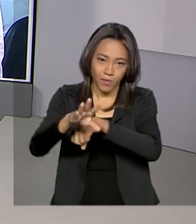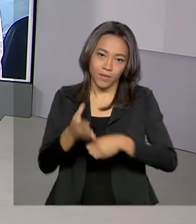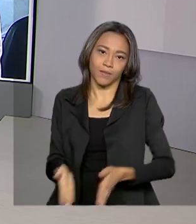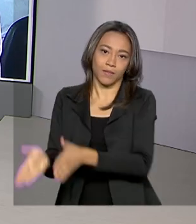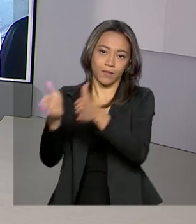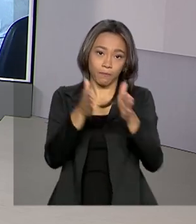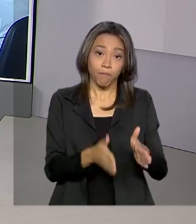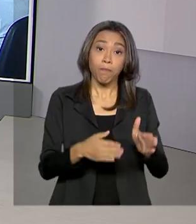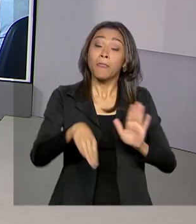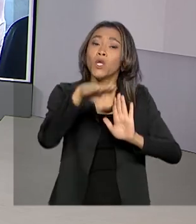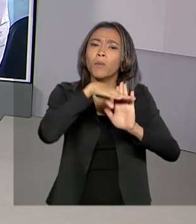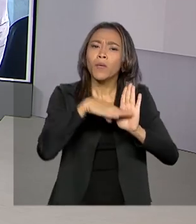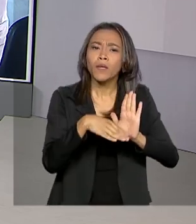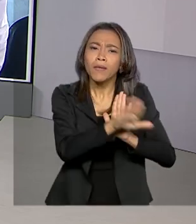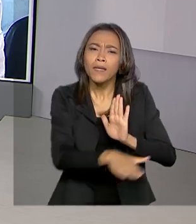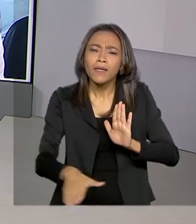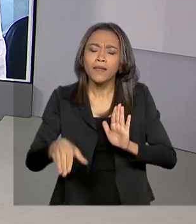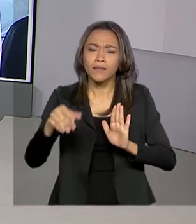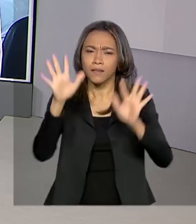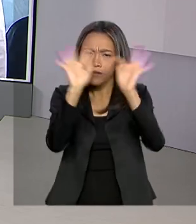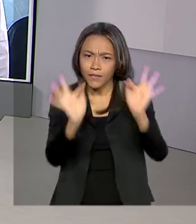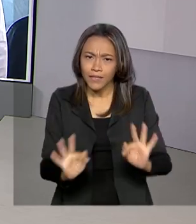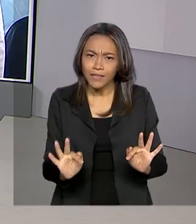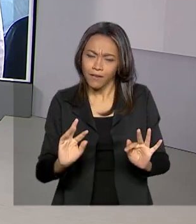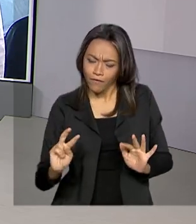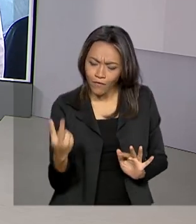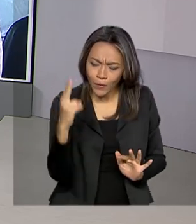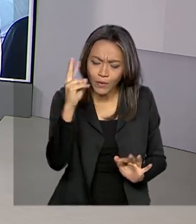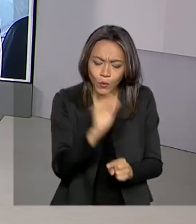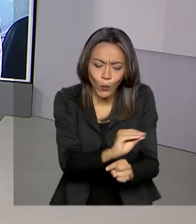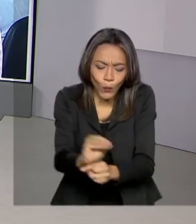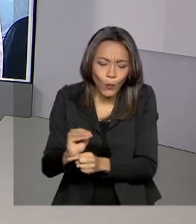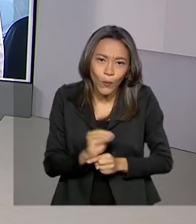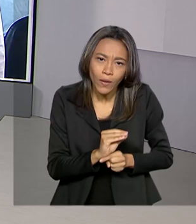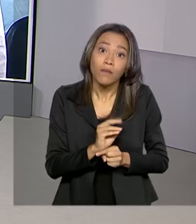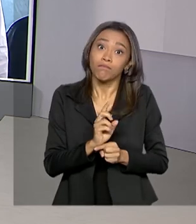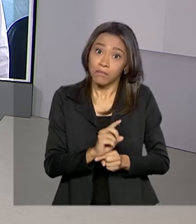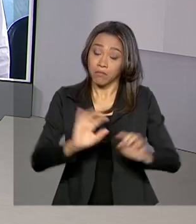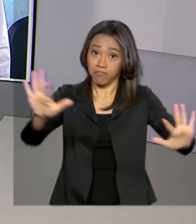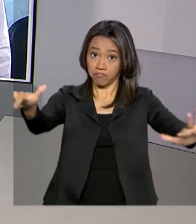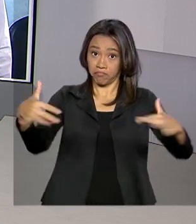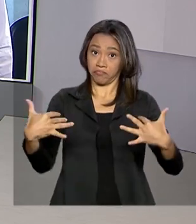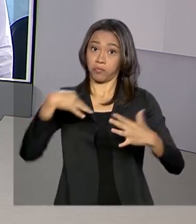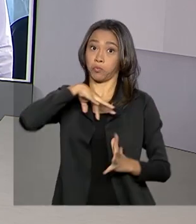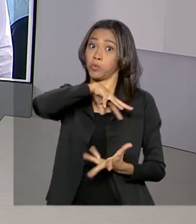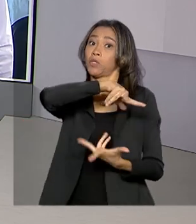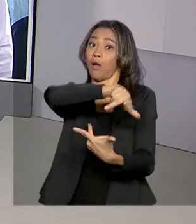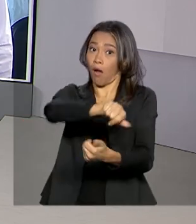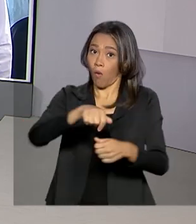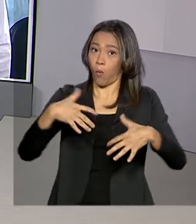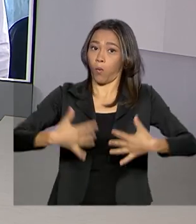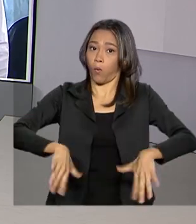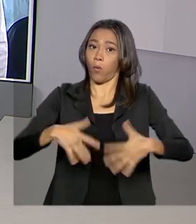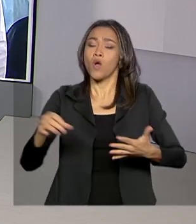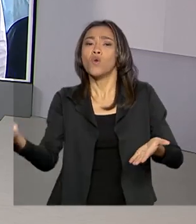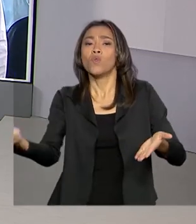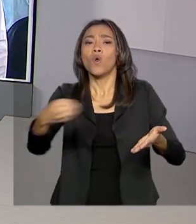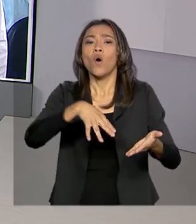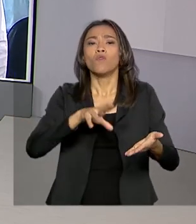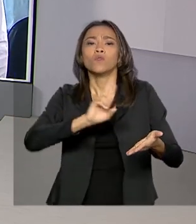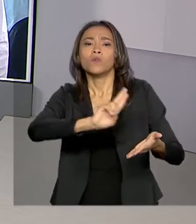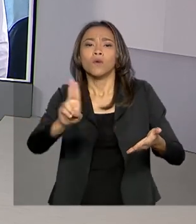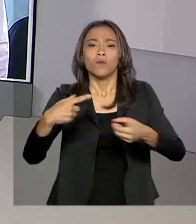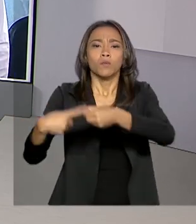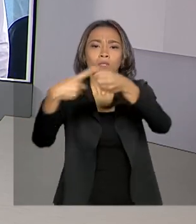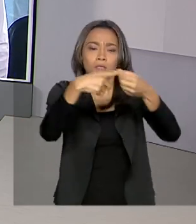E o programa Criança Feliz de Valorização da Primeira Infância, que vem ganhando reconhecimento internacional, divulgou a lista de novos municípios